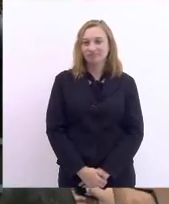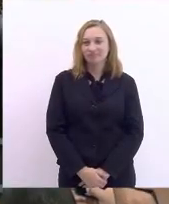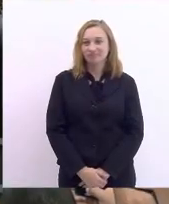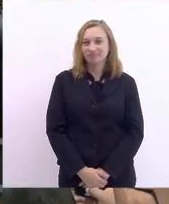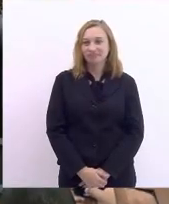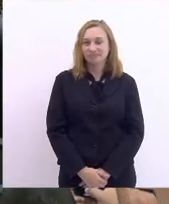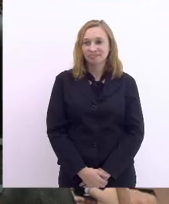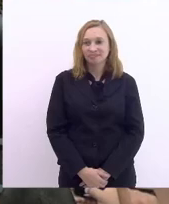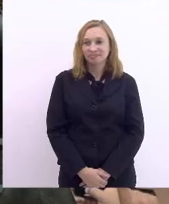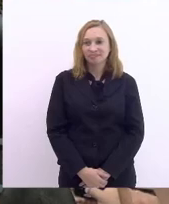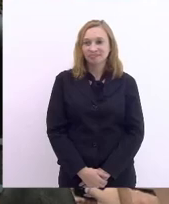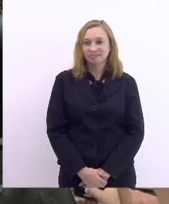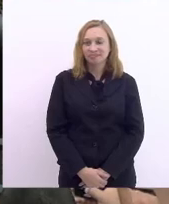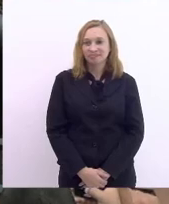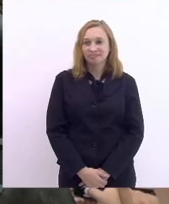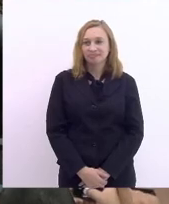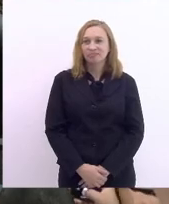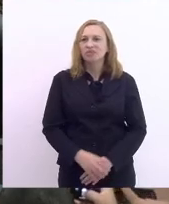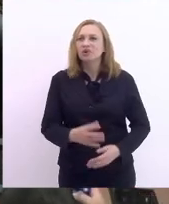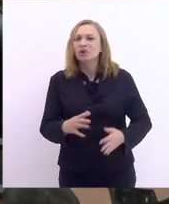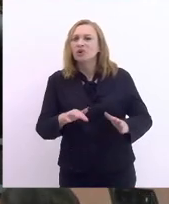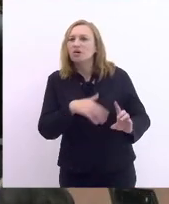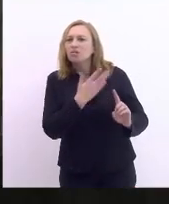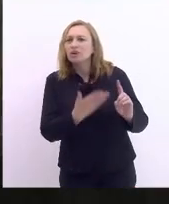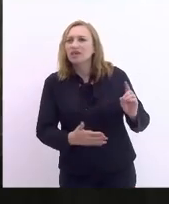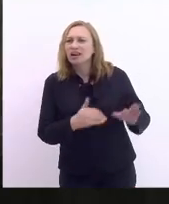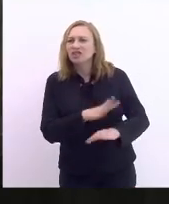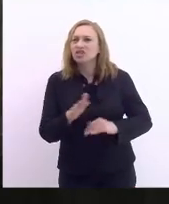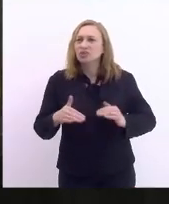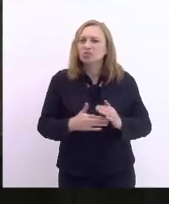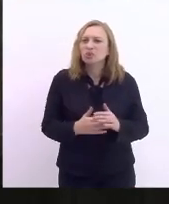e as minhas se consolidar